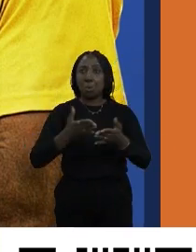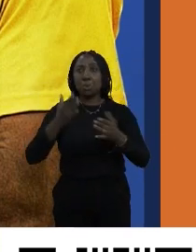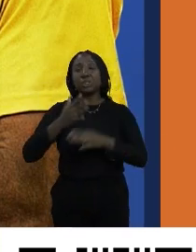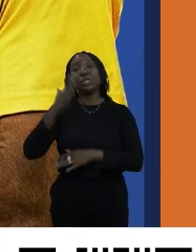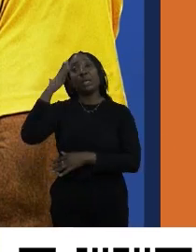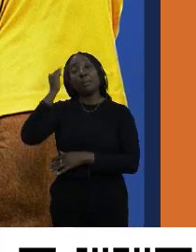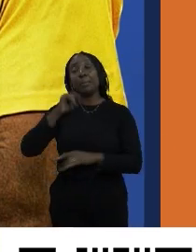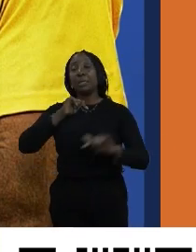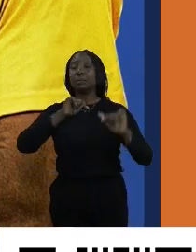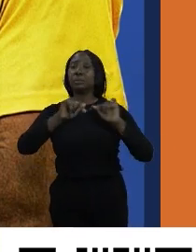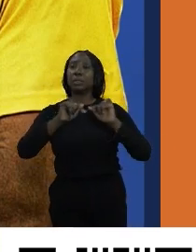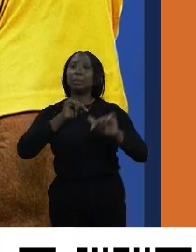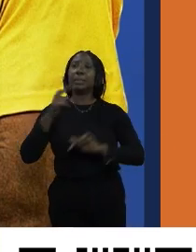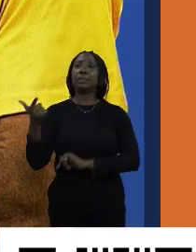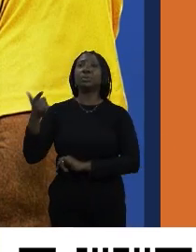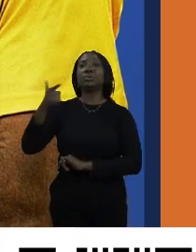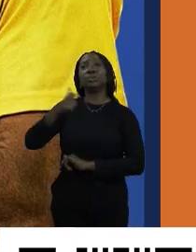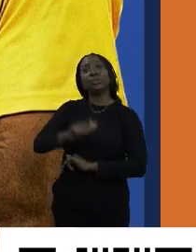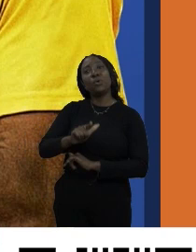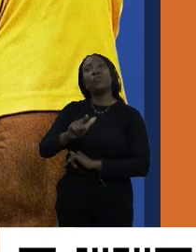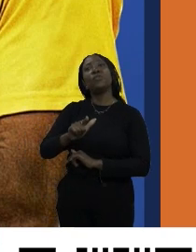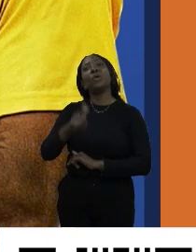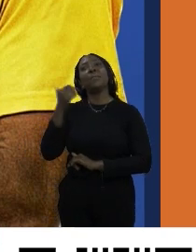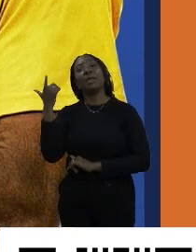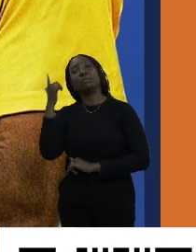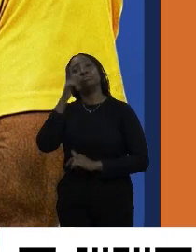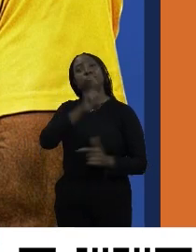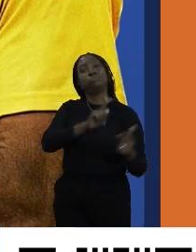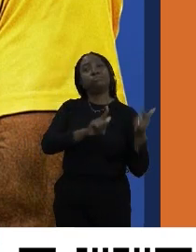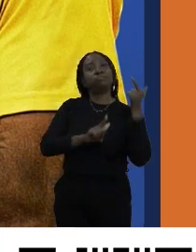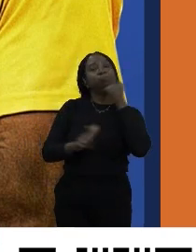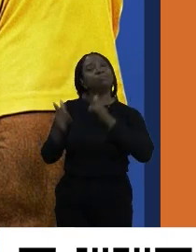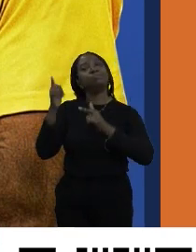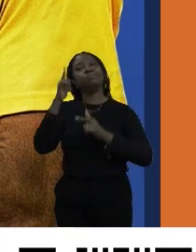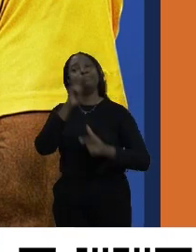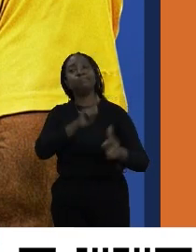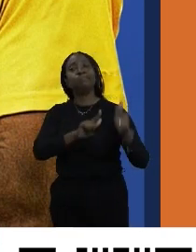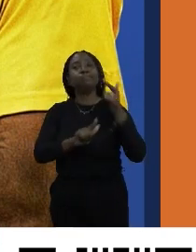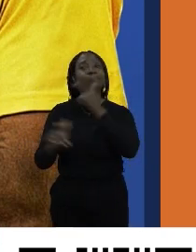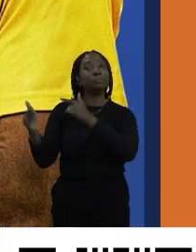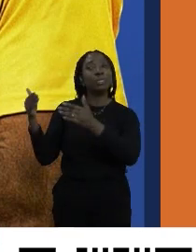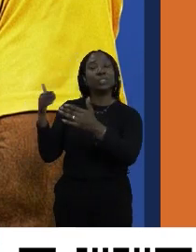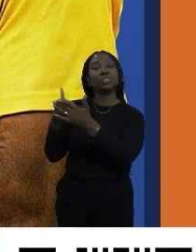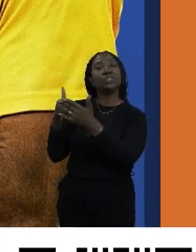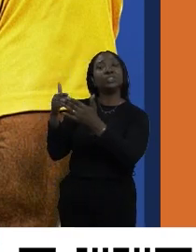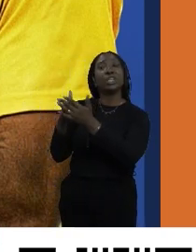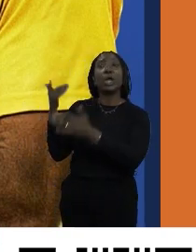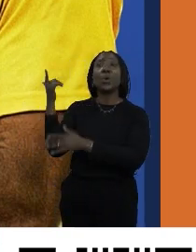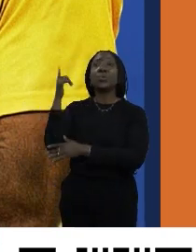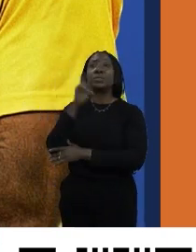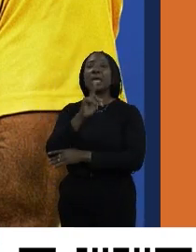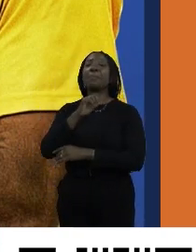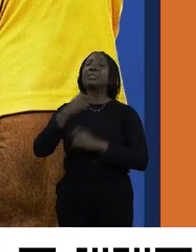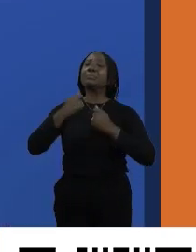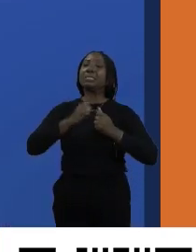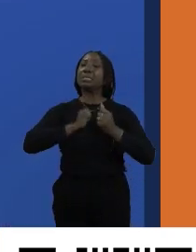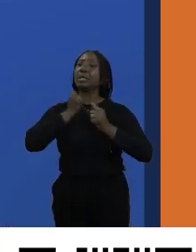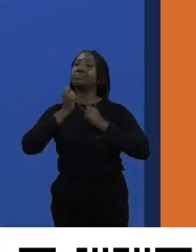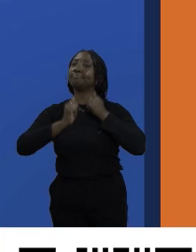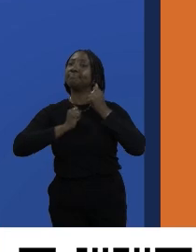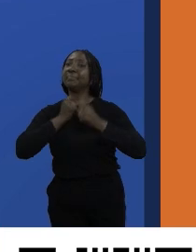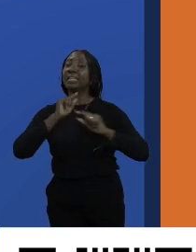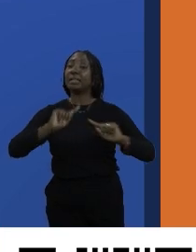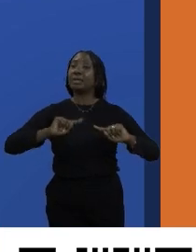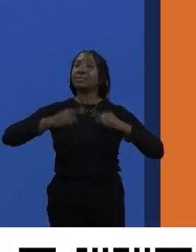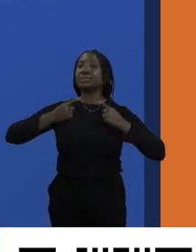trabalhando de novo em busca de ser bicampeão e assim a gente chega aonde a gente quiser. Mas tem que ter essa quietude que constantemente está desafiando a